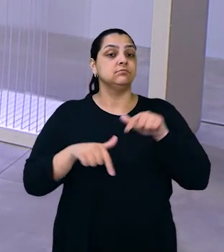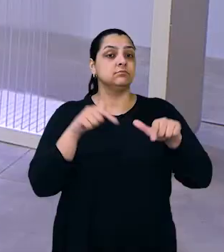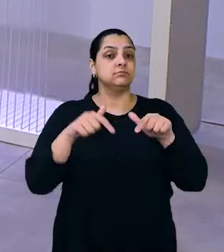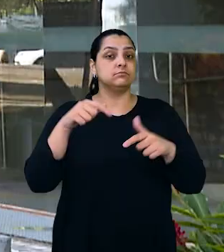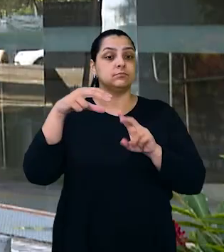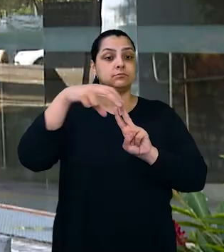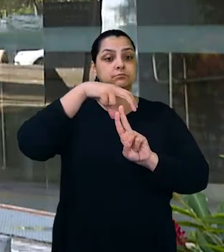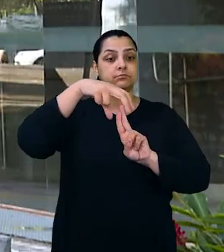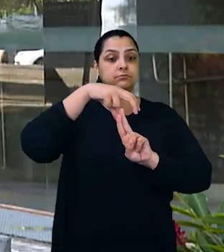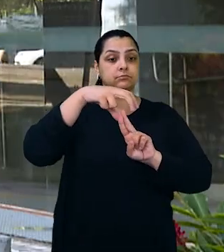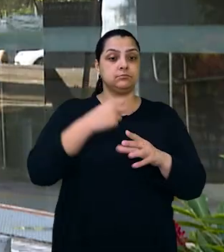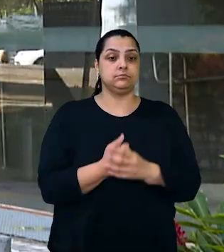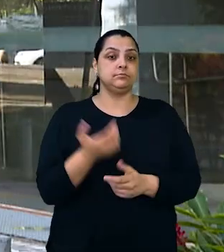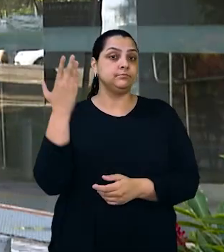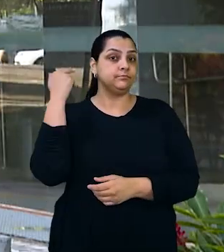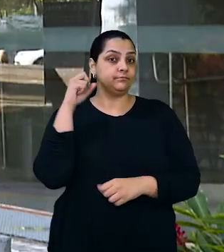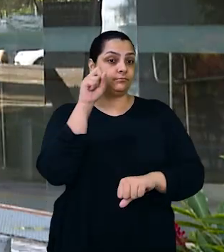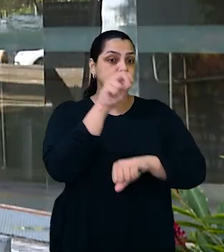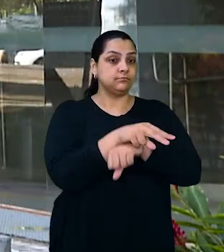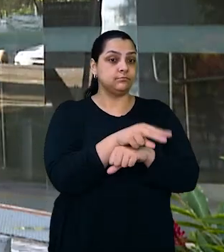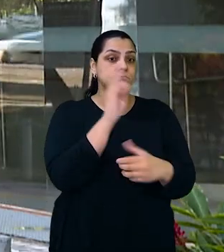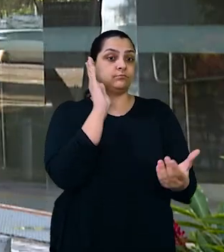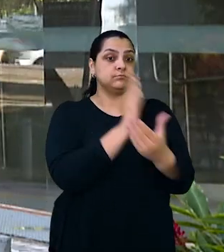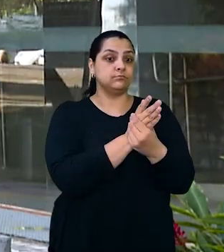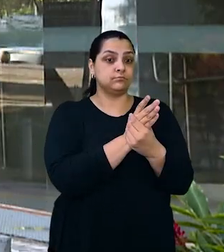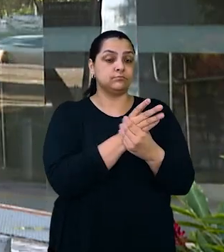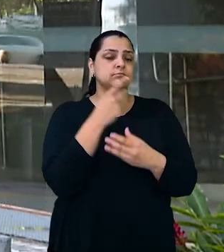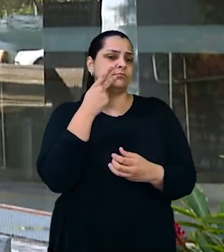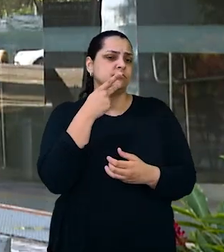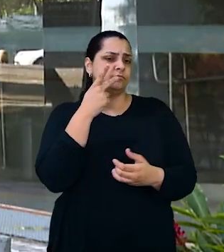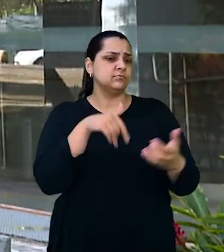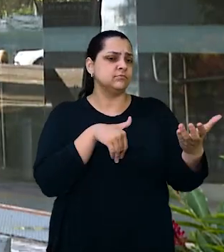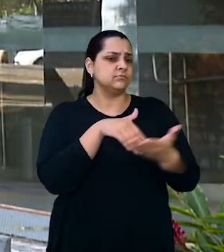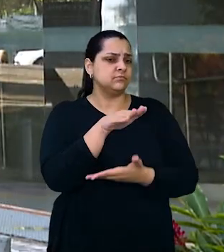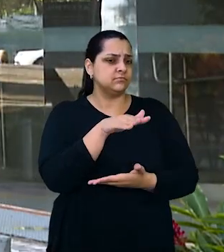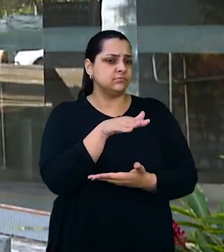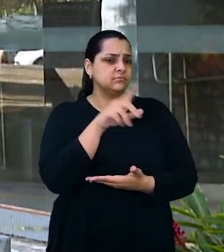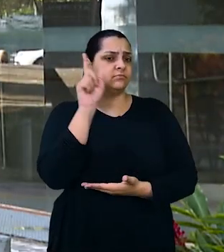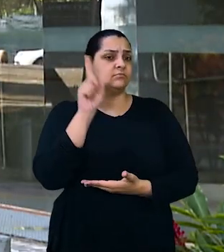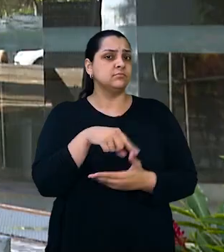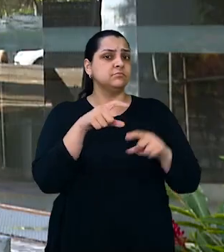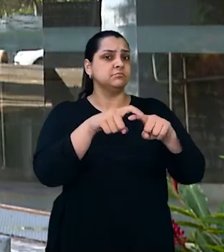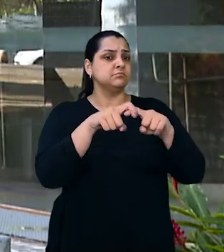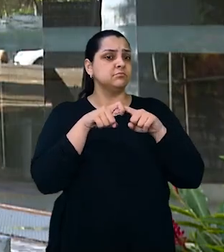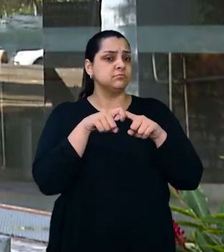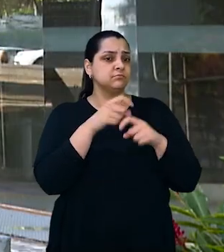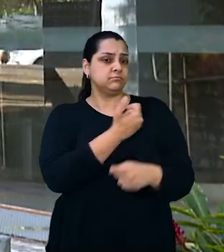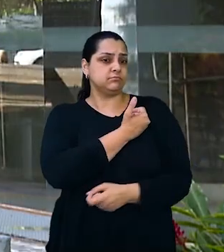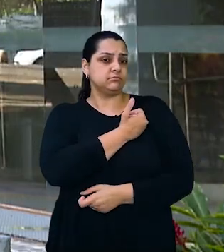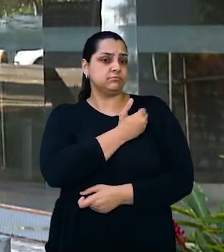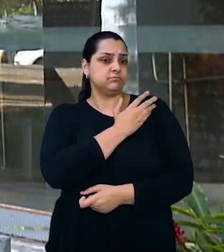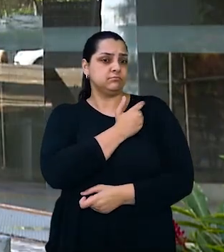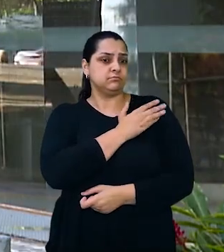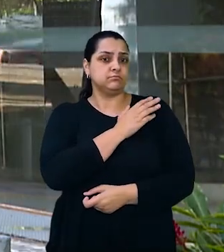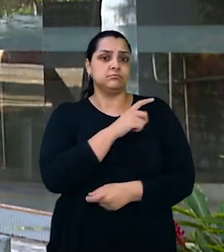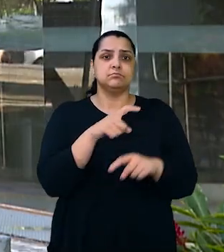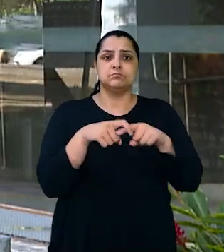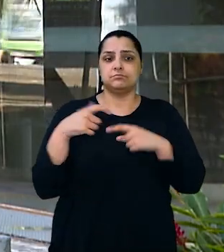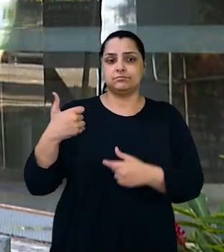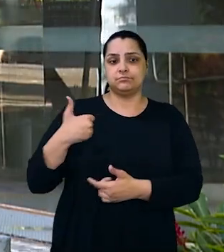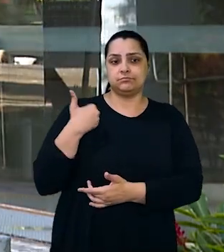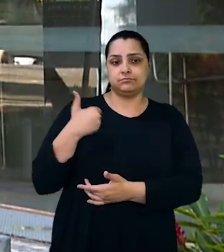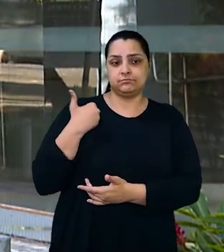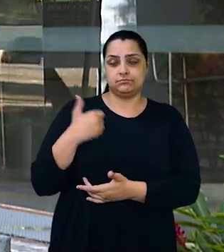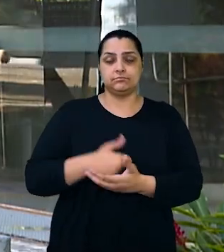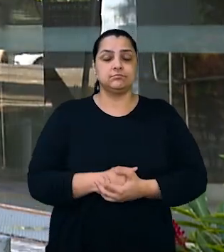ao Bradesco. À época, ela entrou com uma ação trabalhista alegando que a demissão havia sido causada por discriminação devido à